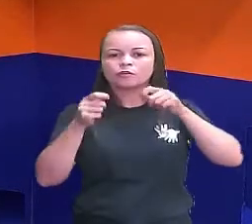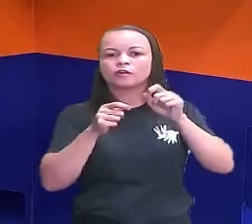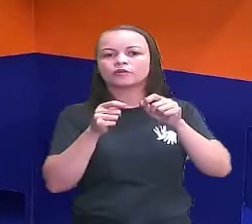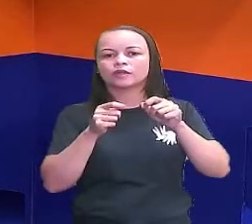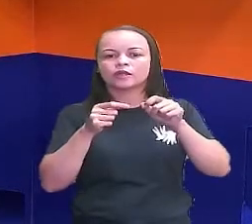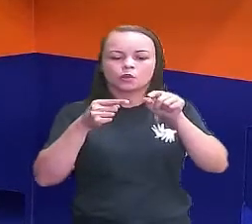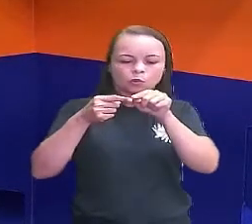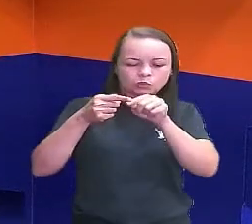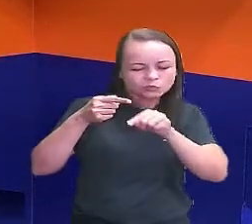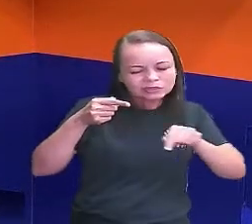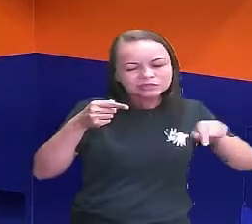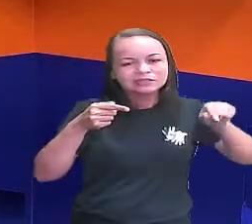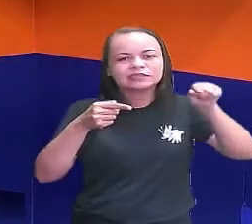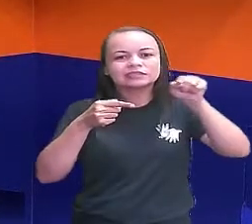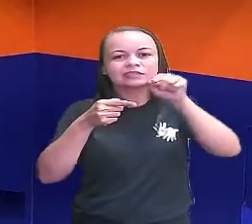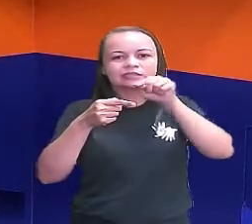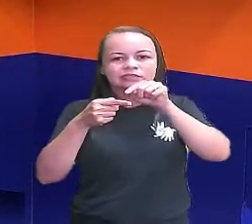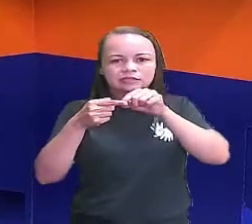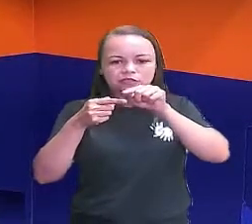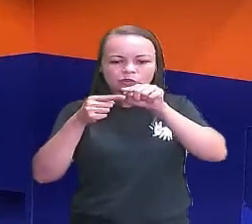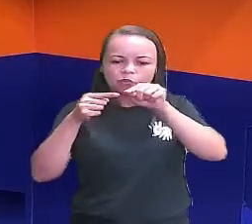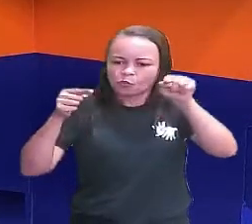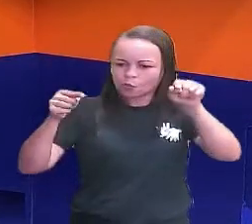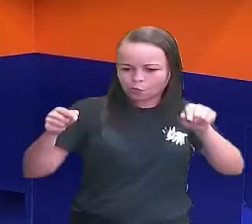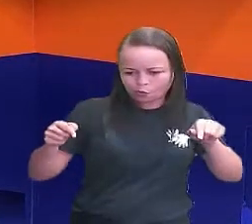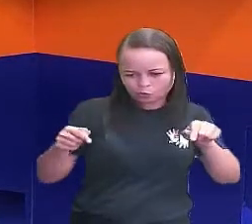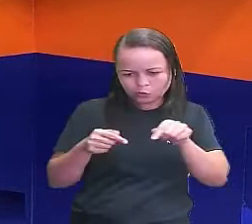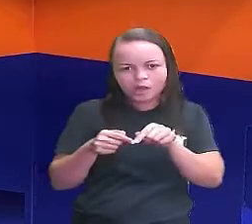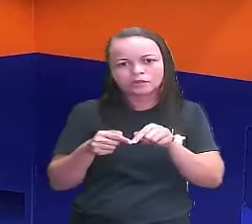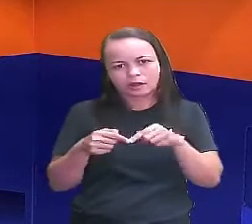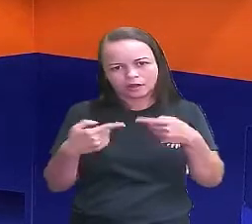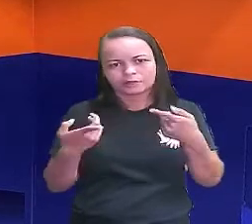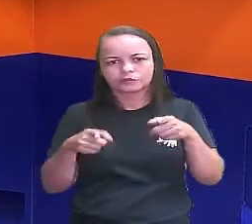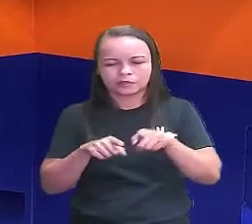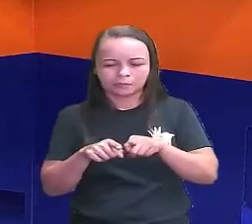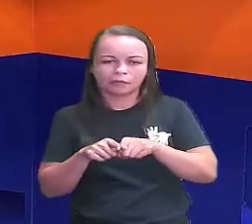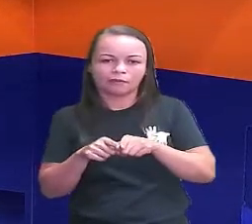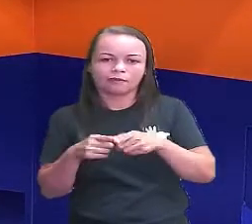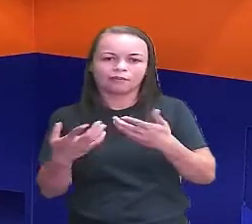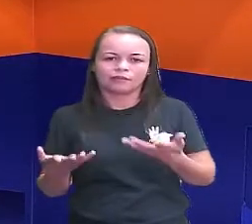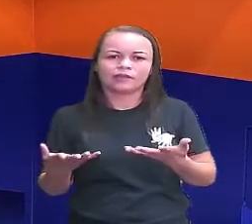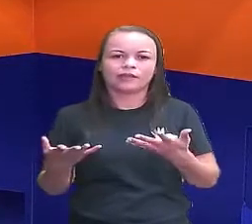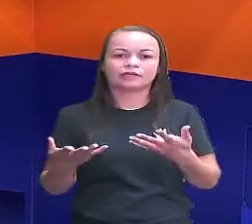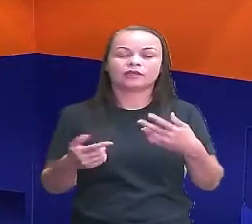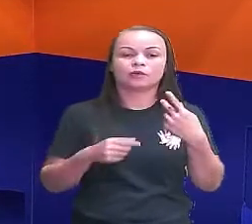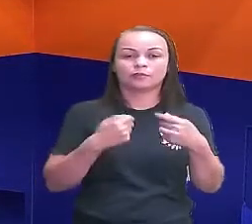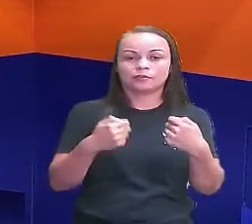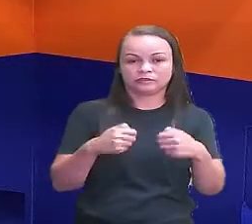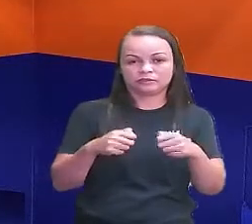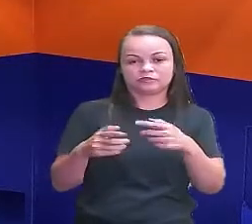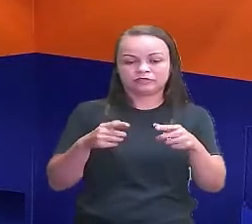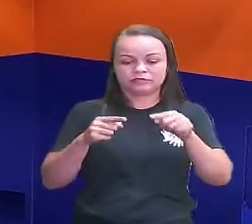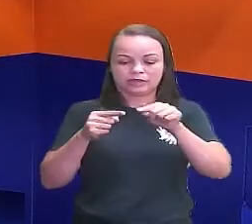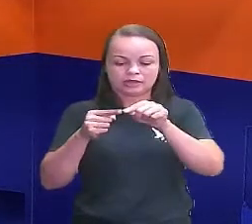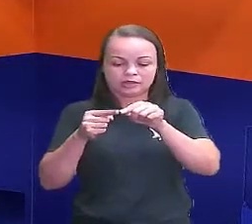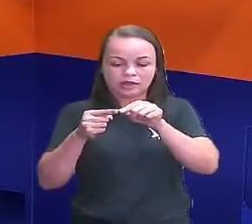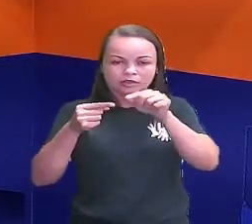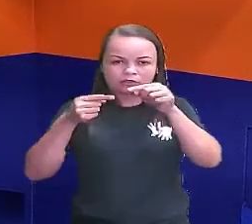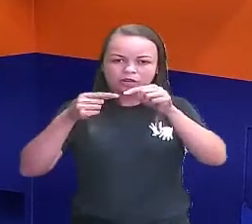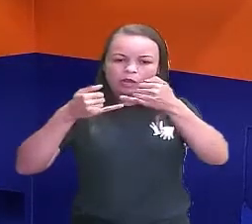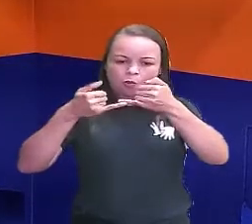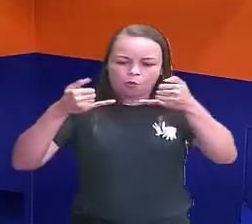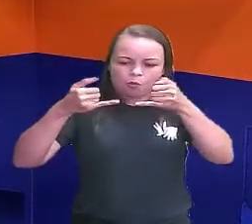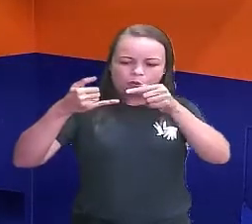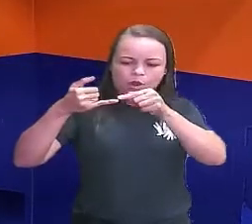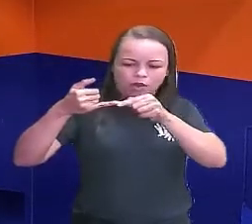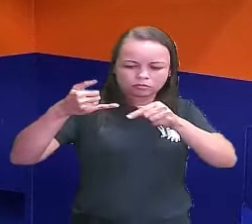formando um quadrado, eu posso formar um círculo, né? Ou seja, por isso eu falo dela fechada. Se ela ficar aberta,